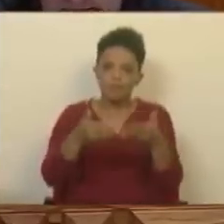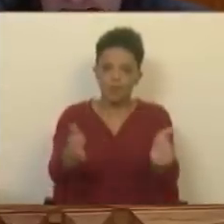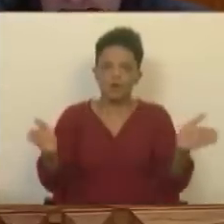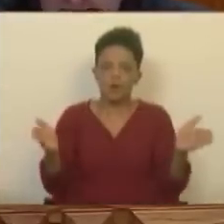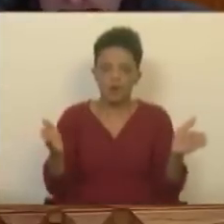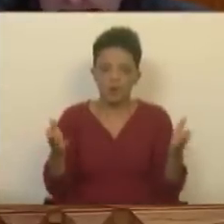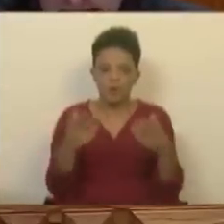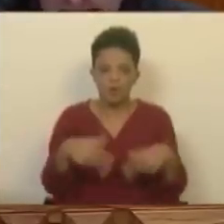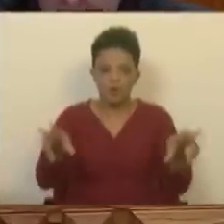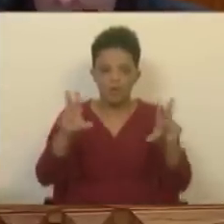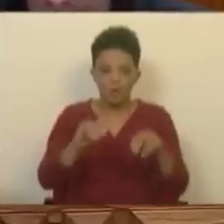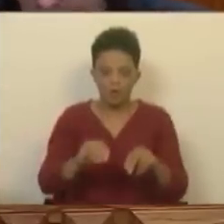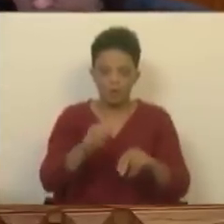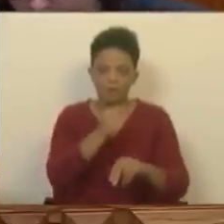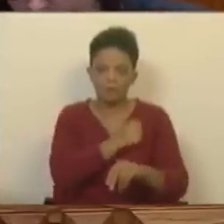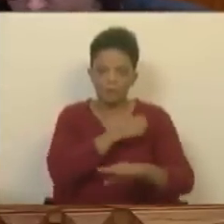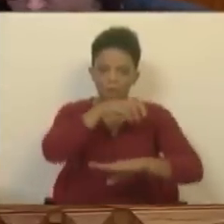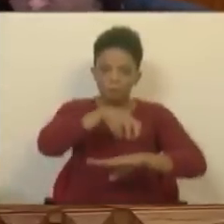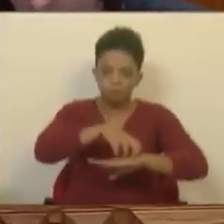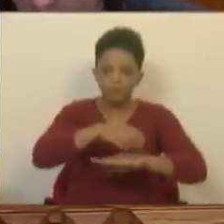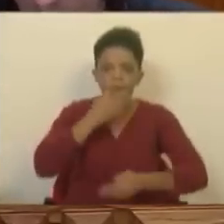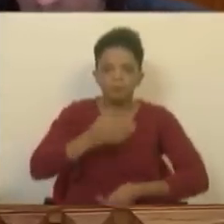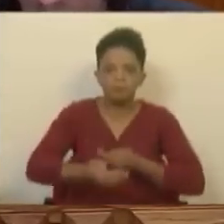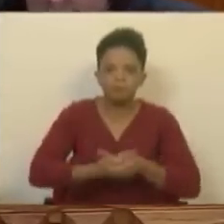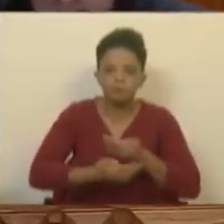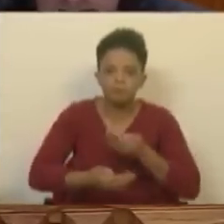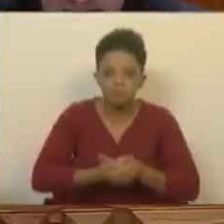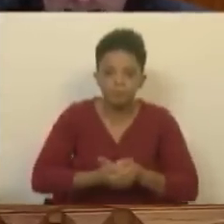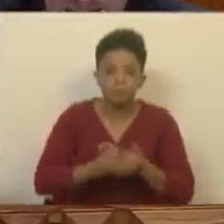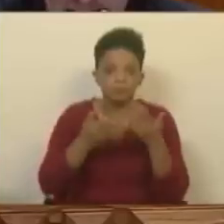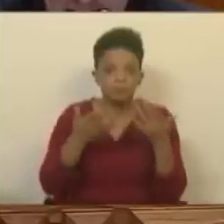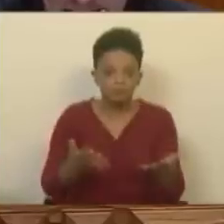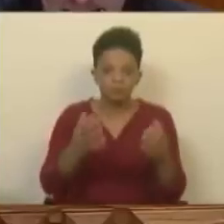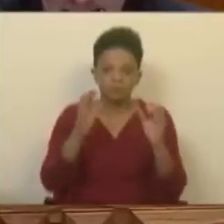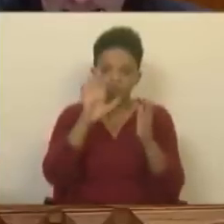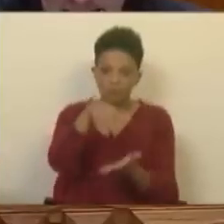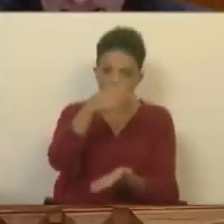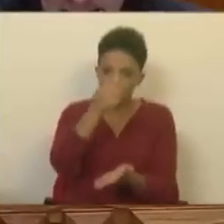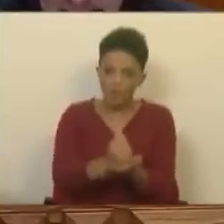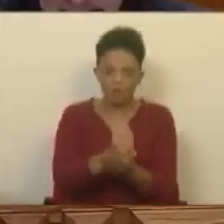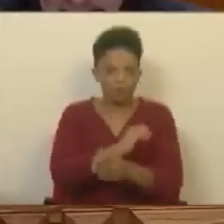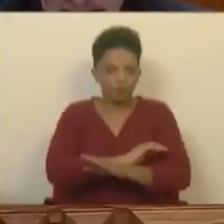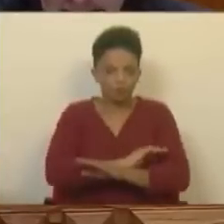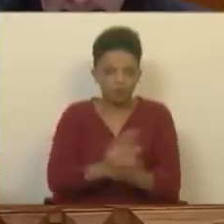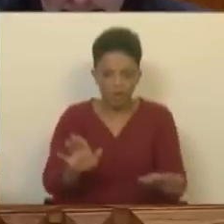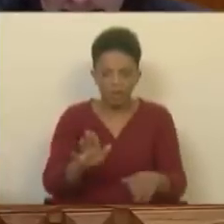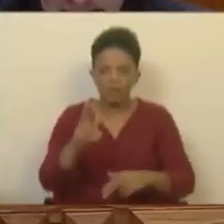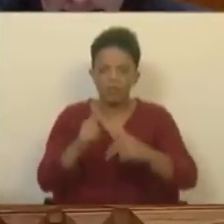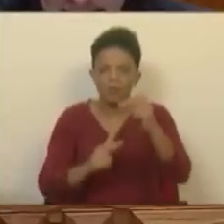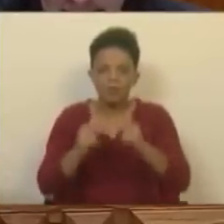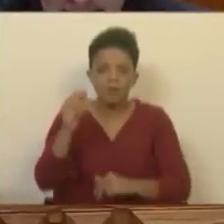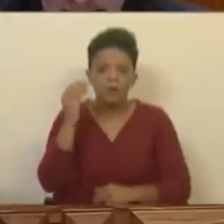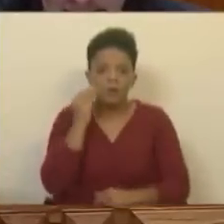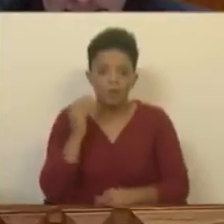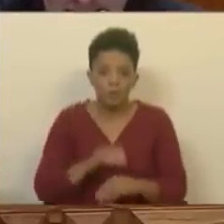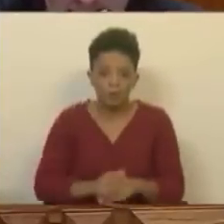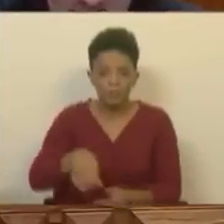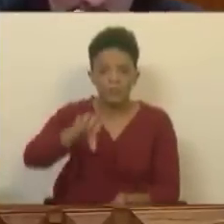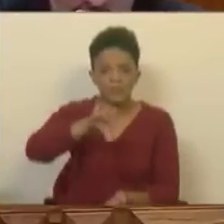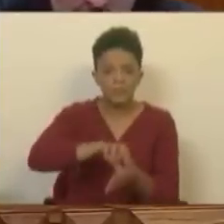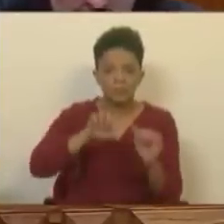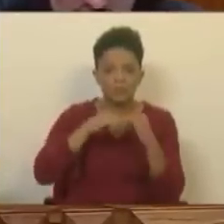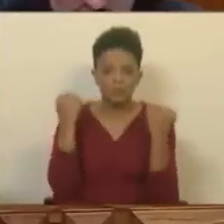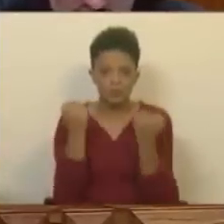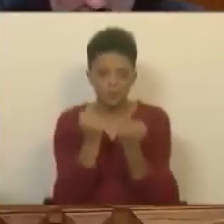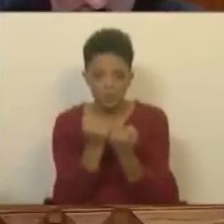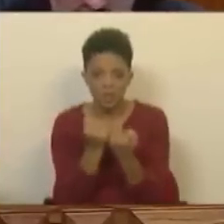um novo uma nova residência para idosos que já está concluída e que foi executada pelo Centro Social